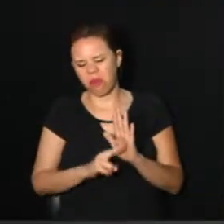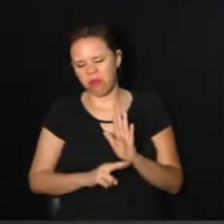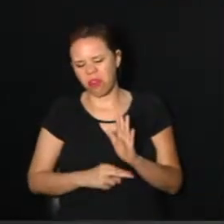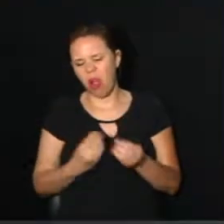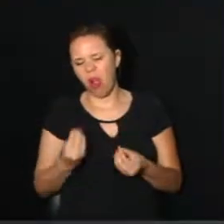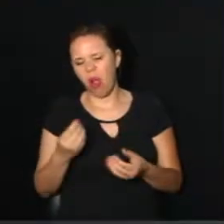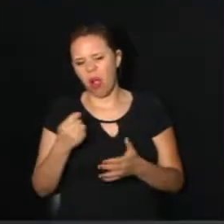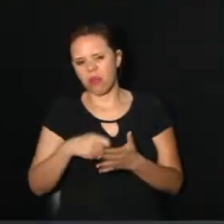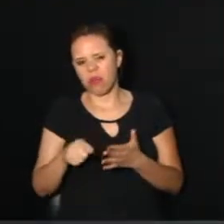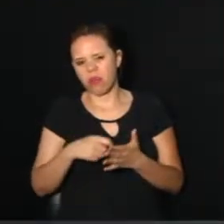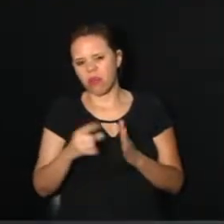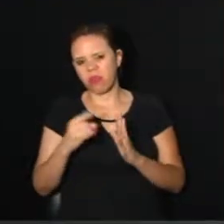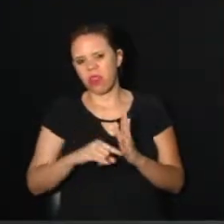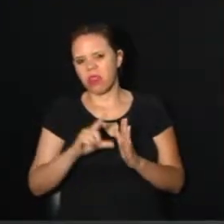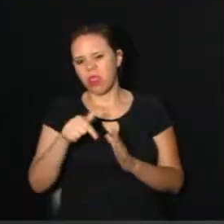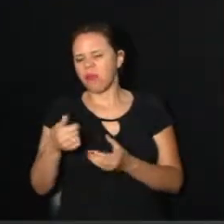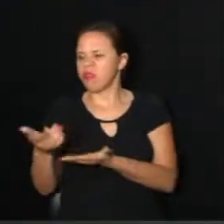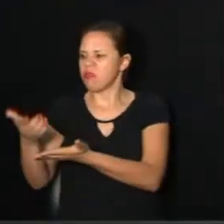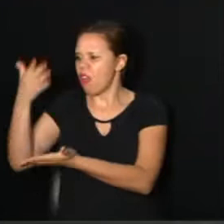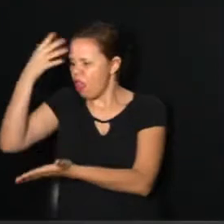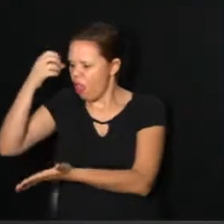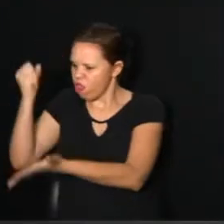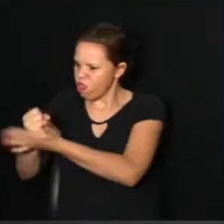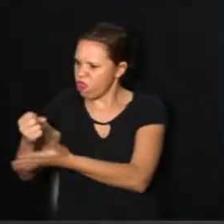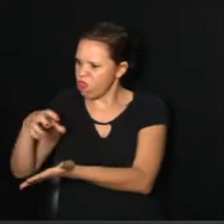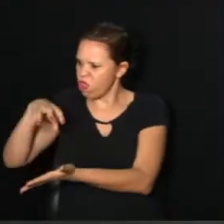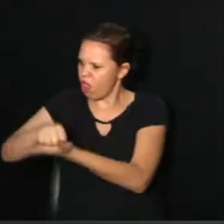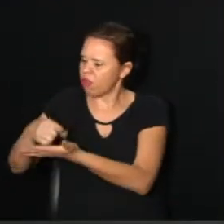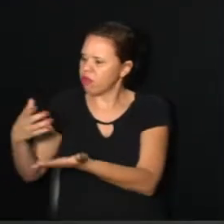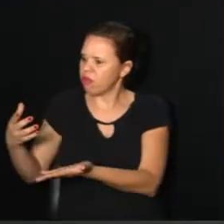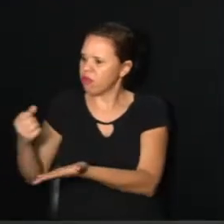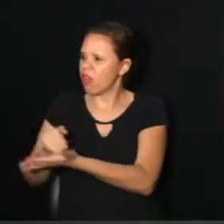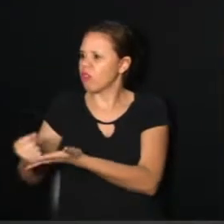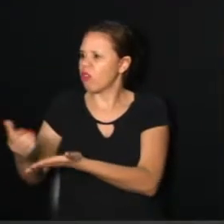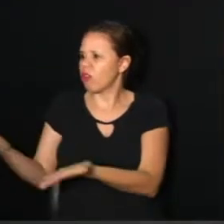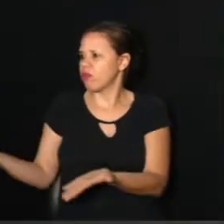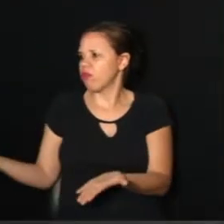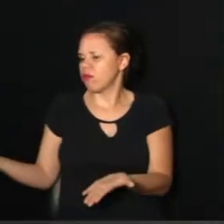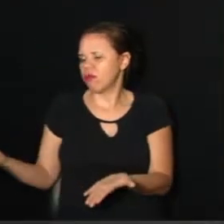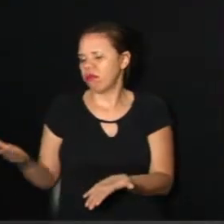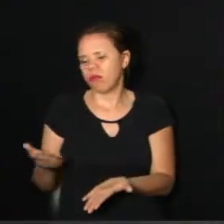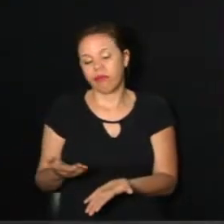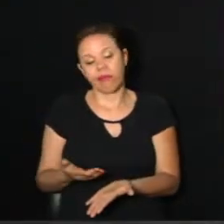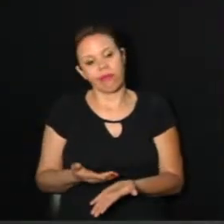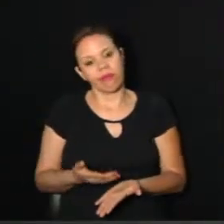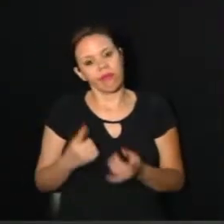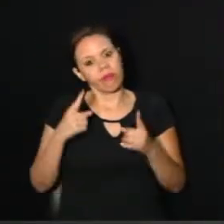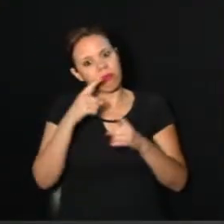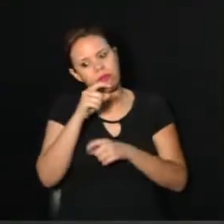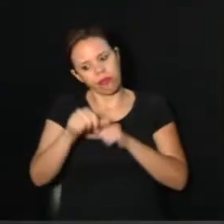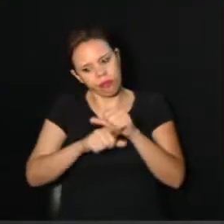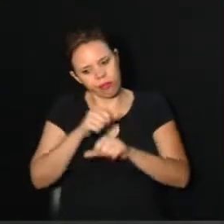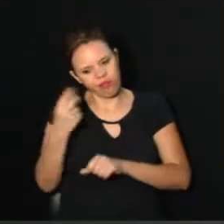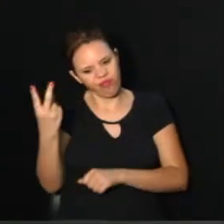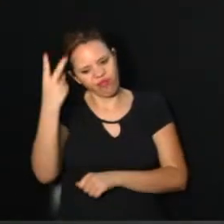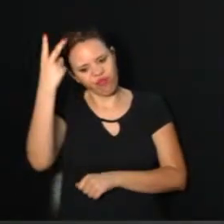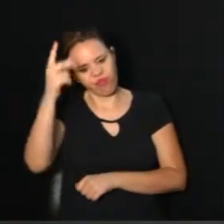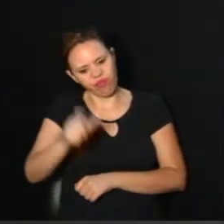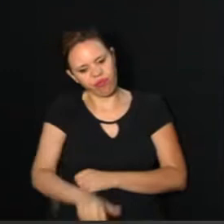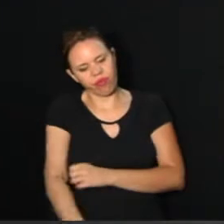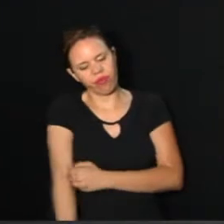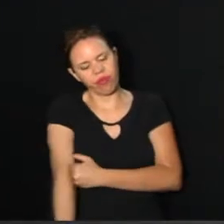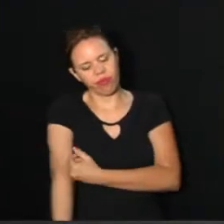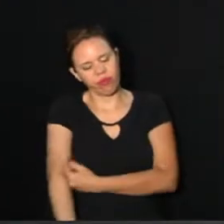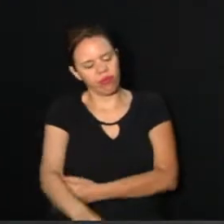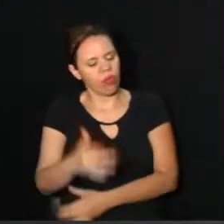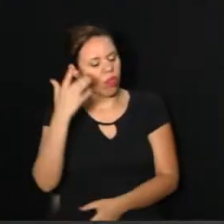assino um documento e depois ainda tenho que reconhecer a firma? Então, é uma modificação de valores também. Eu vejo